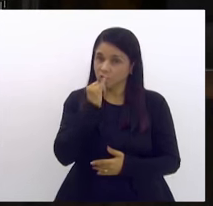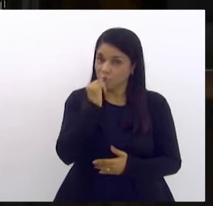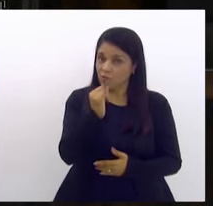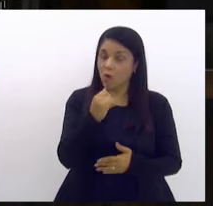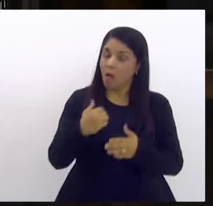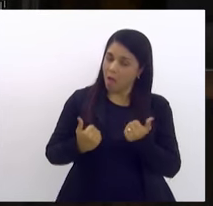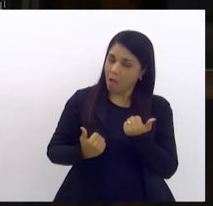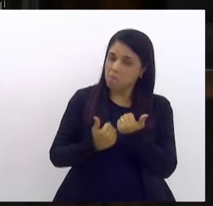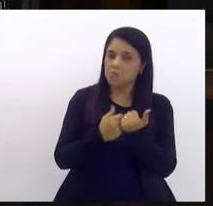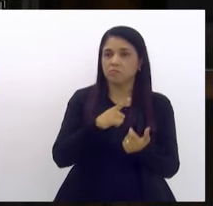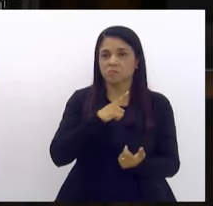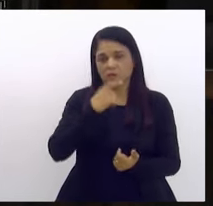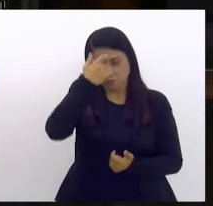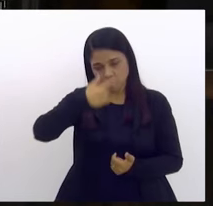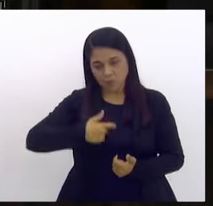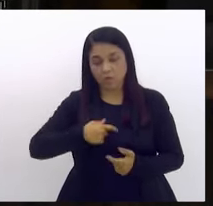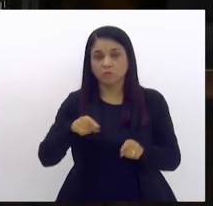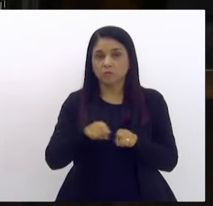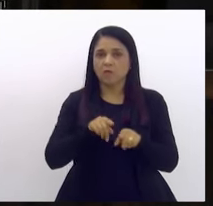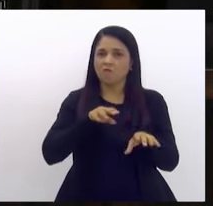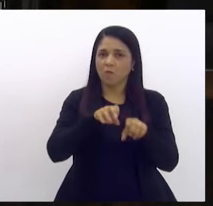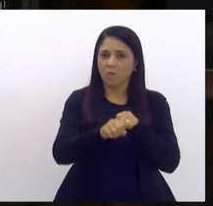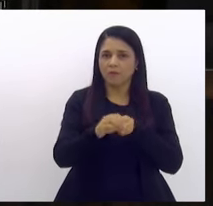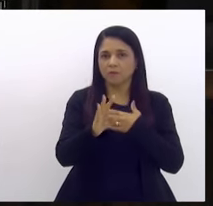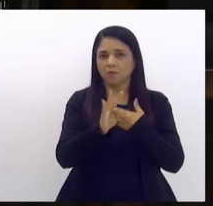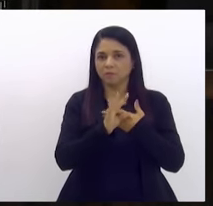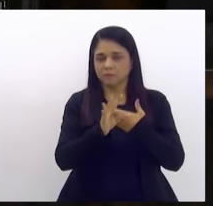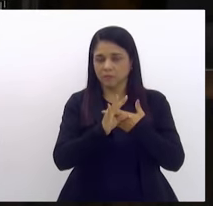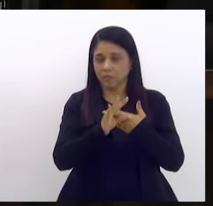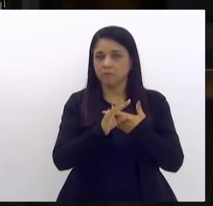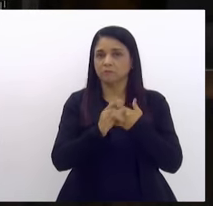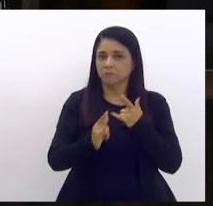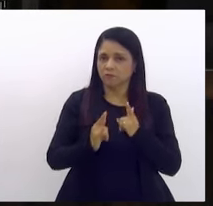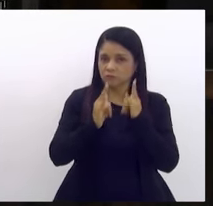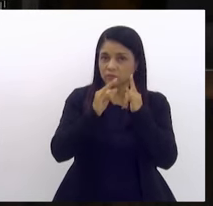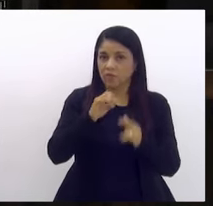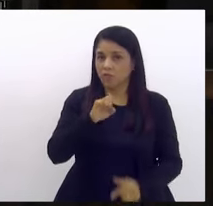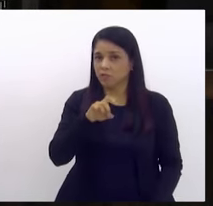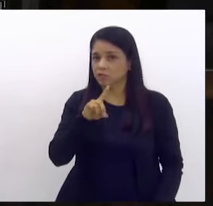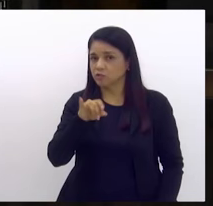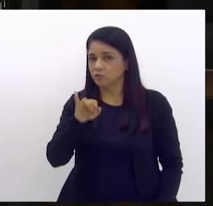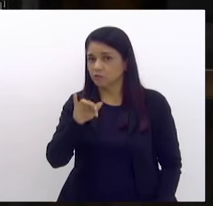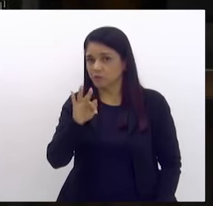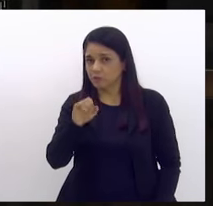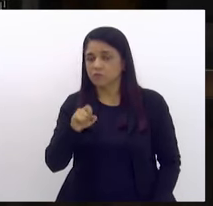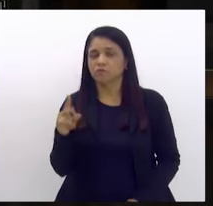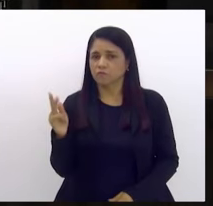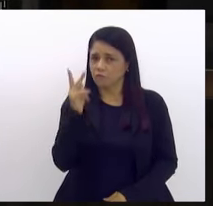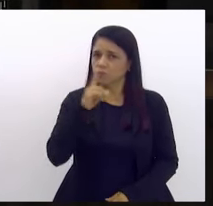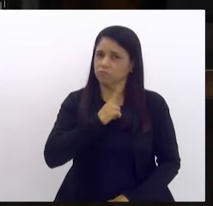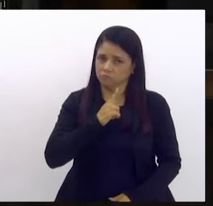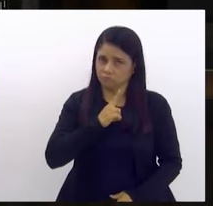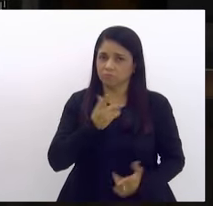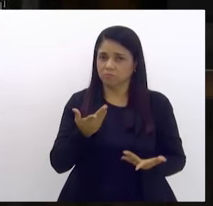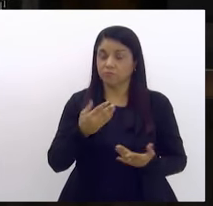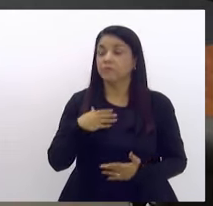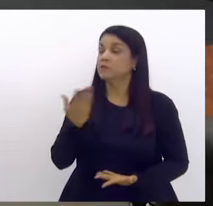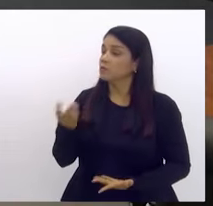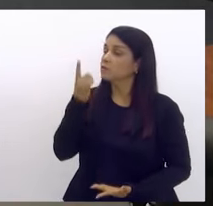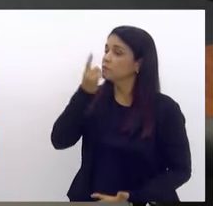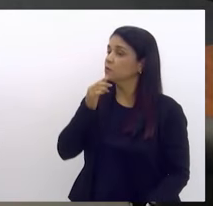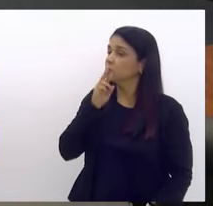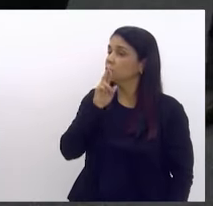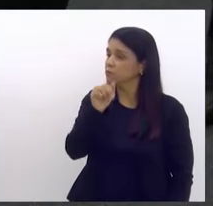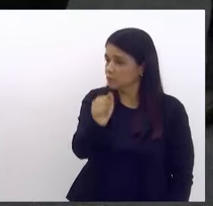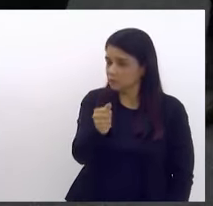total apoio, porque eu, como técnica também, sei o valor que há do trabalho do técnico. Deputado Rodrigo Amorim. Senhora presidente, apenas